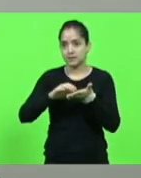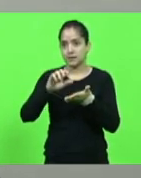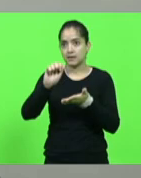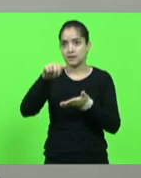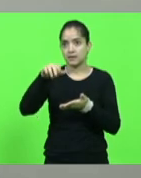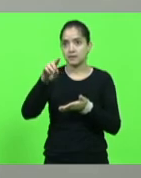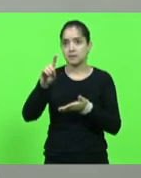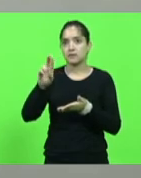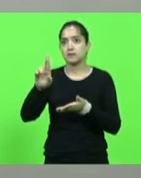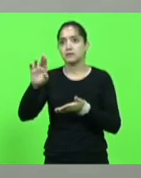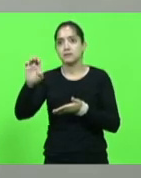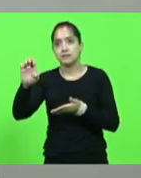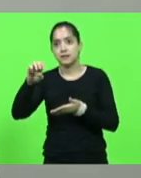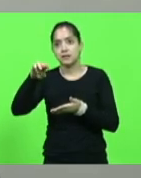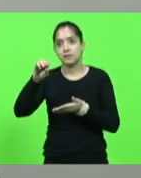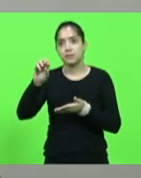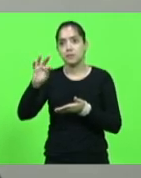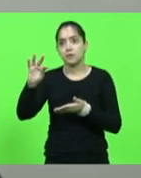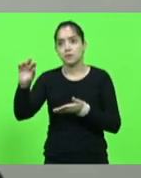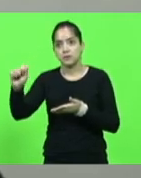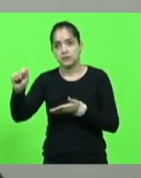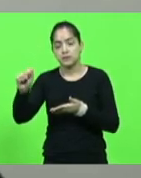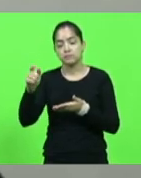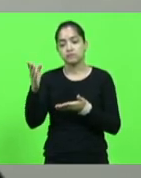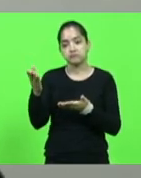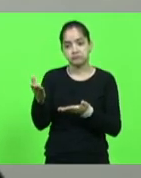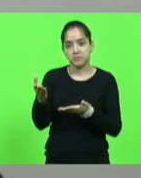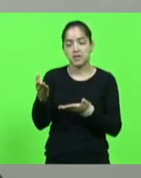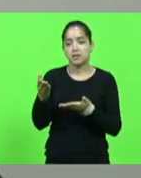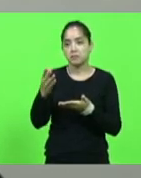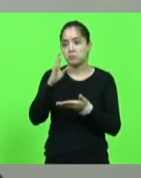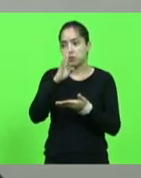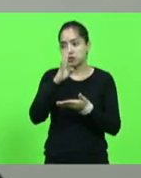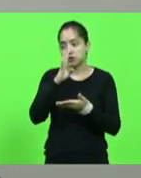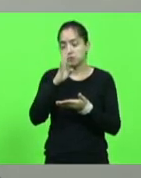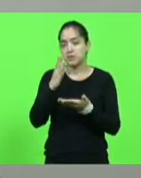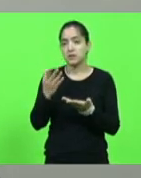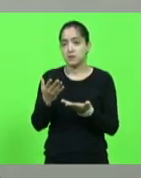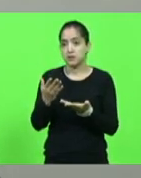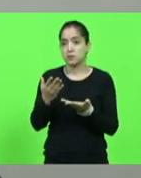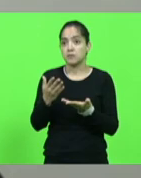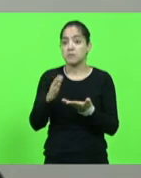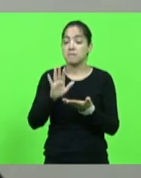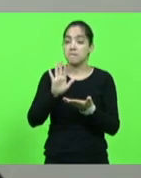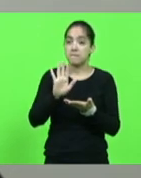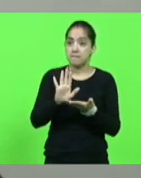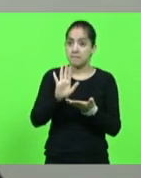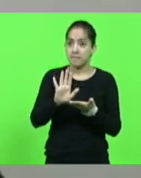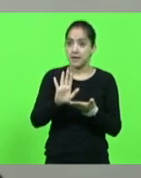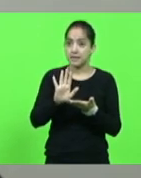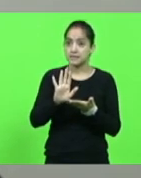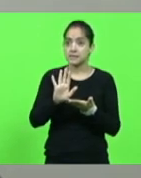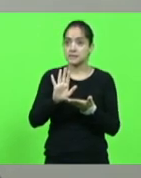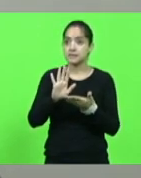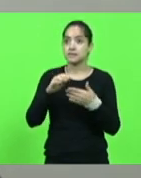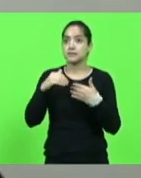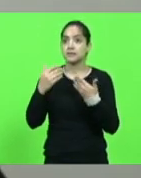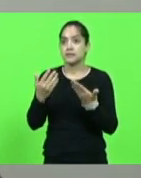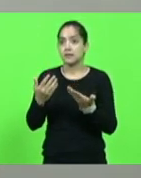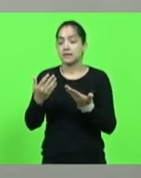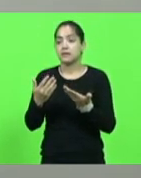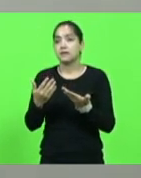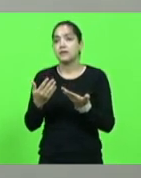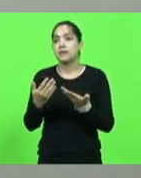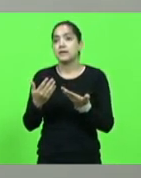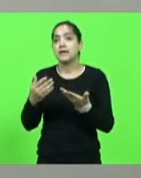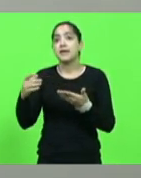por ele, acredito que ele não fez porque ele queria fazer, mas alguma coisa fez essa ação dele.